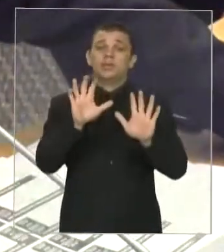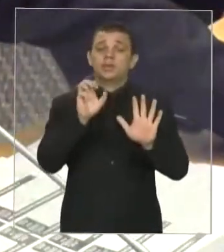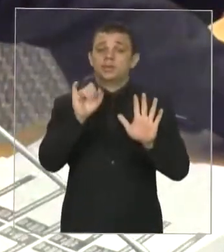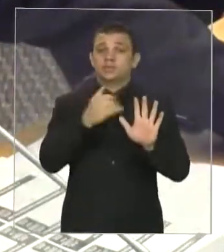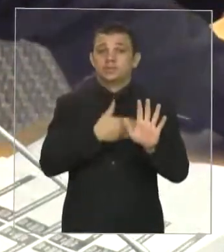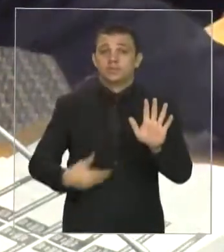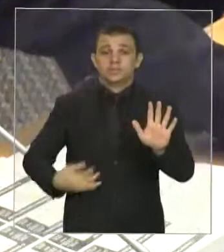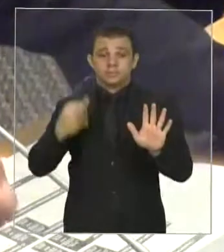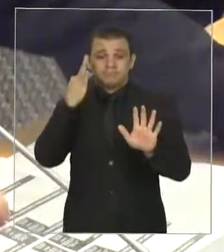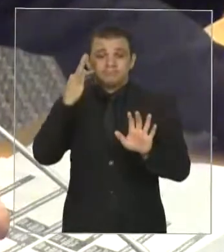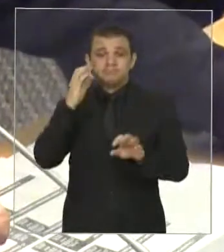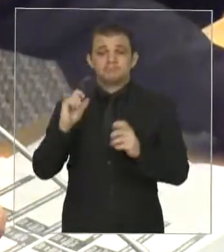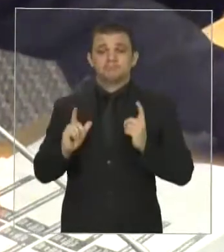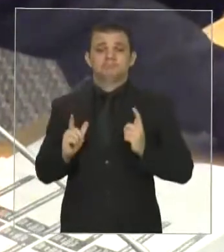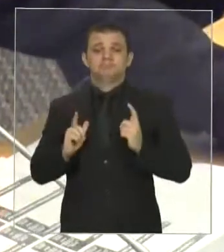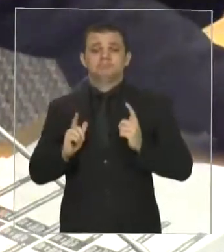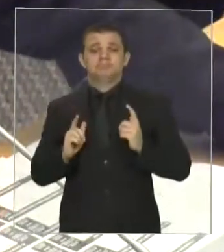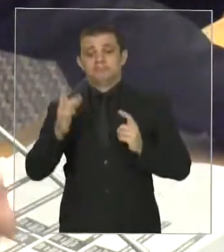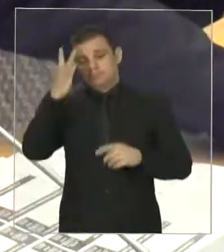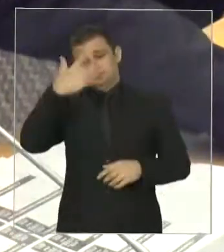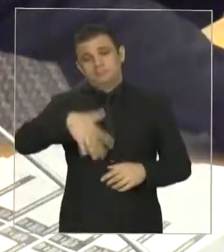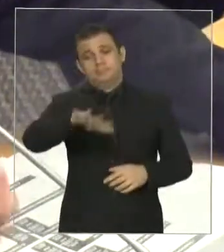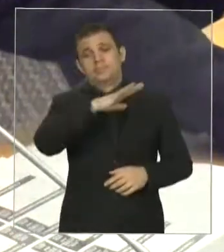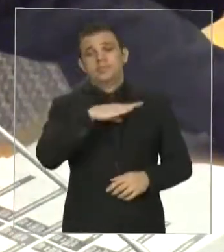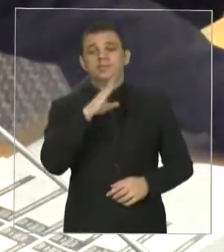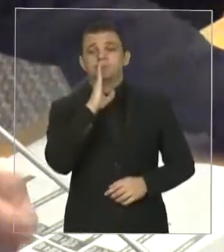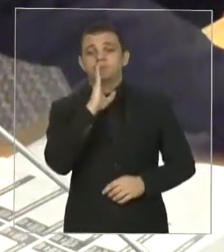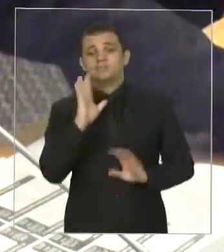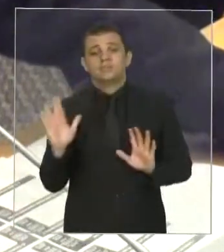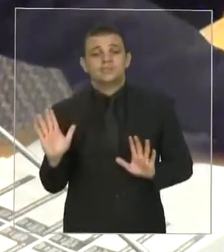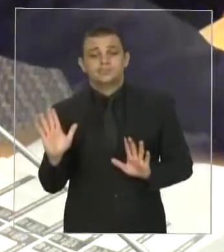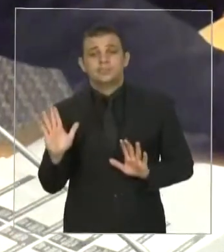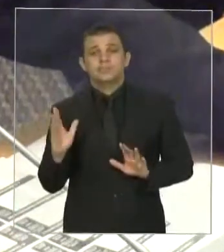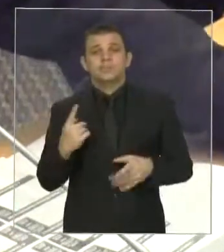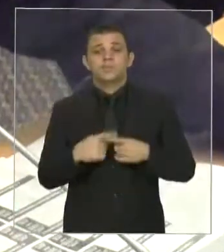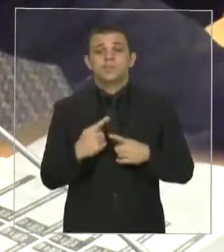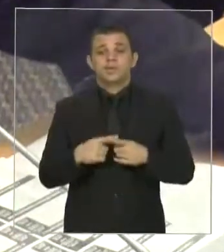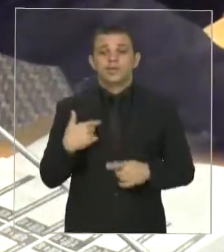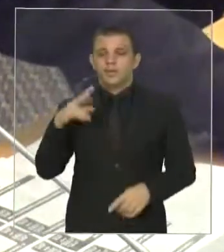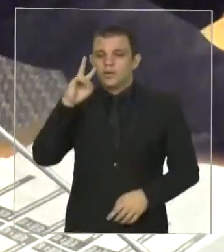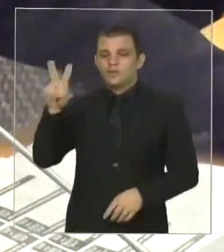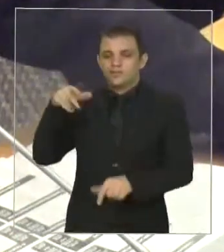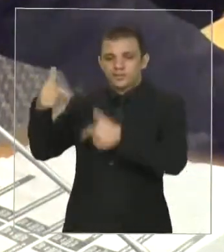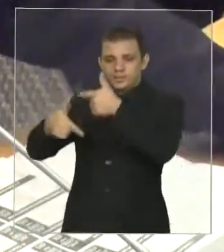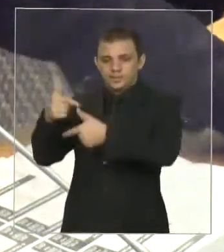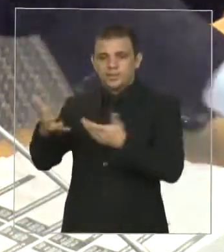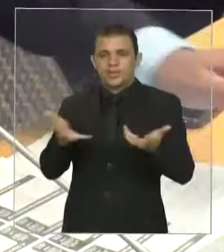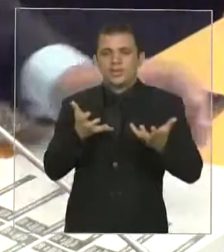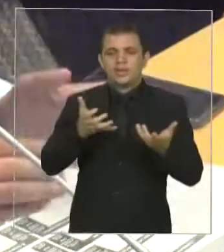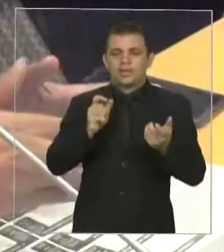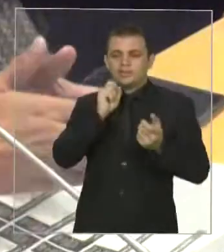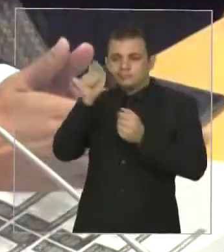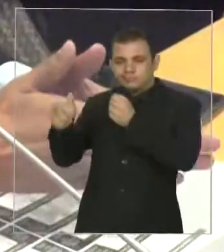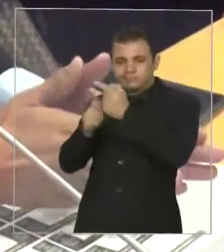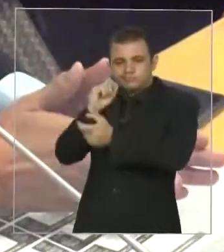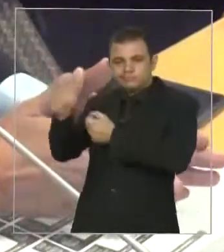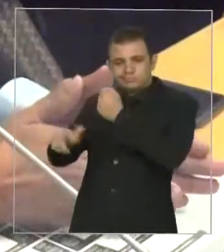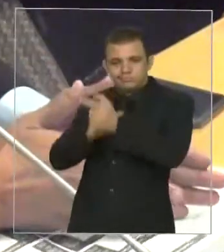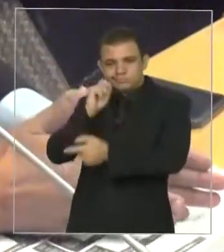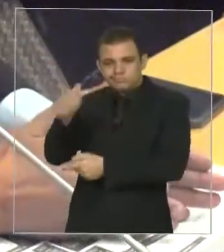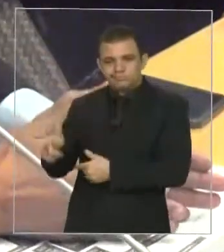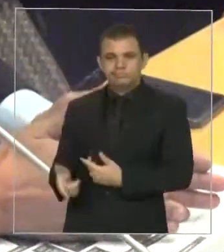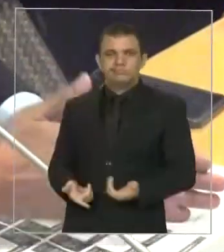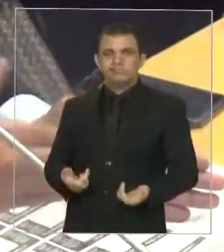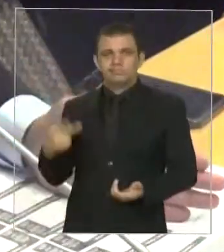falando. Exatamente. Tem procurado tirar o brilho dessa ação e de outras ações do governo, procurando pegar